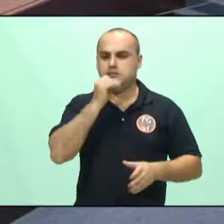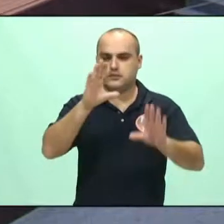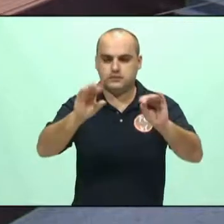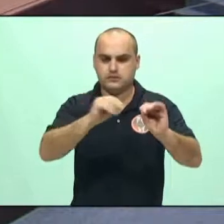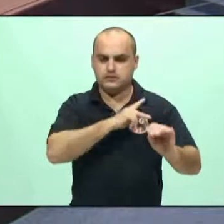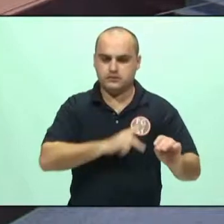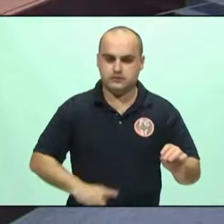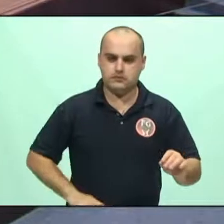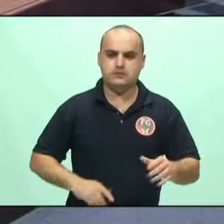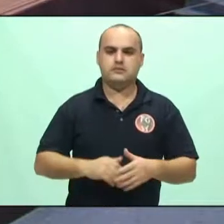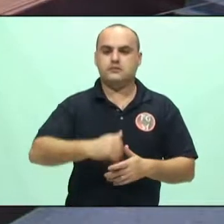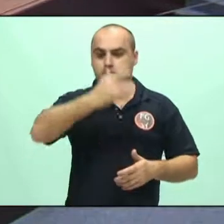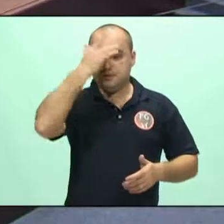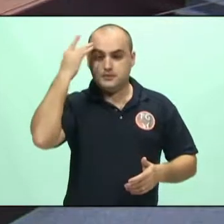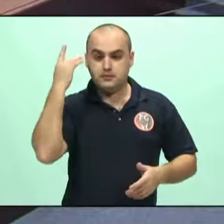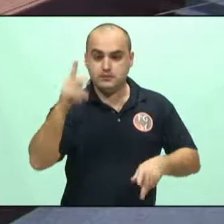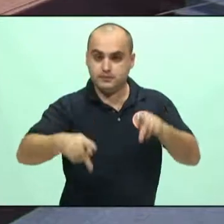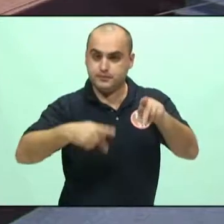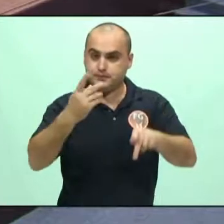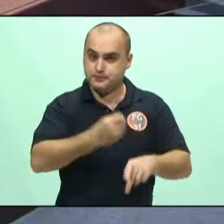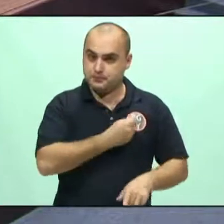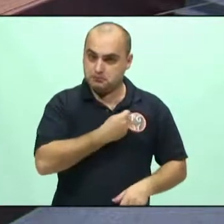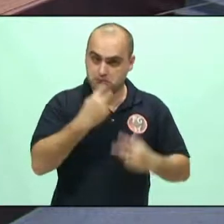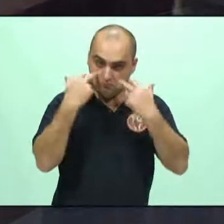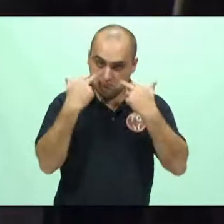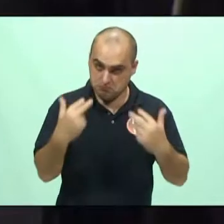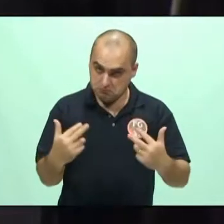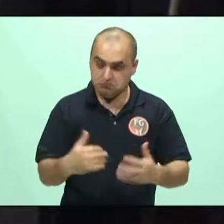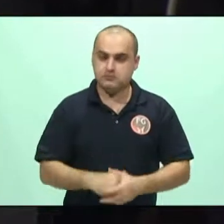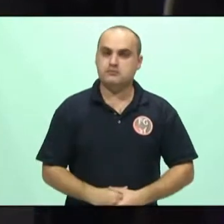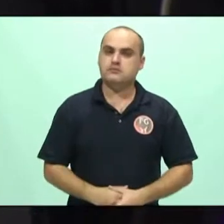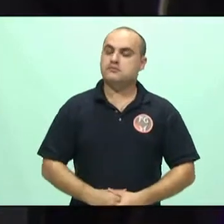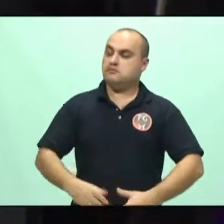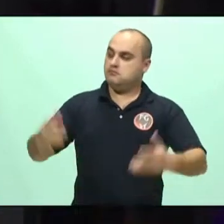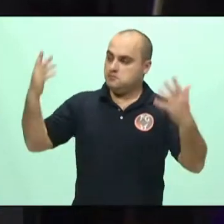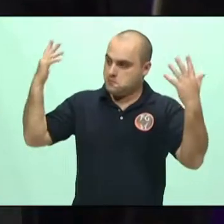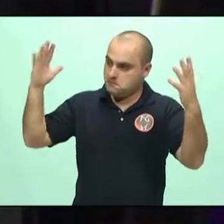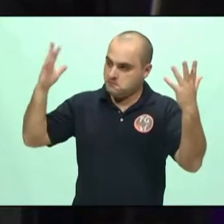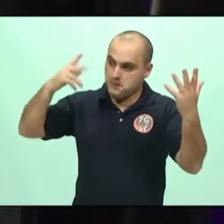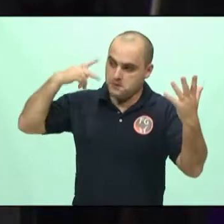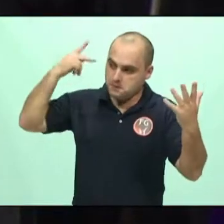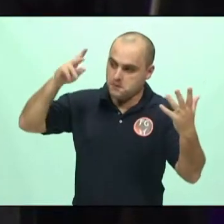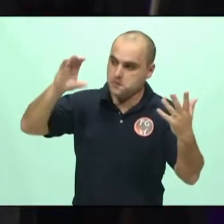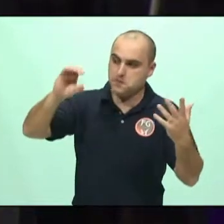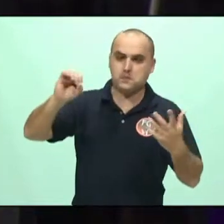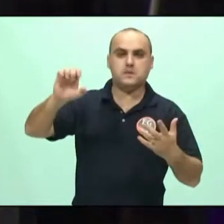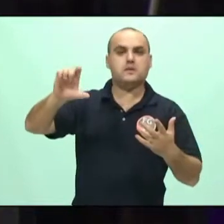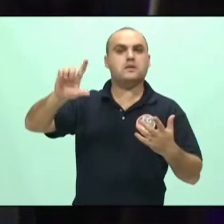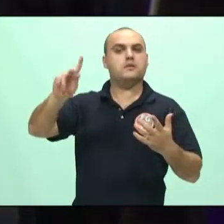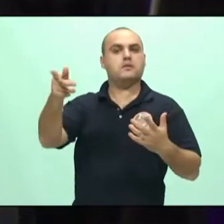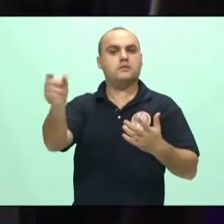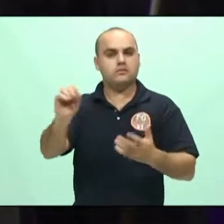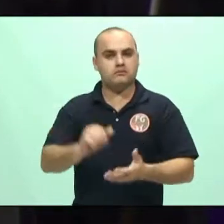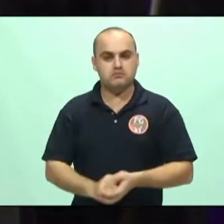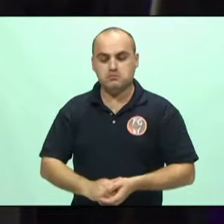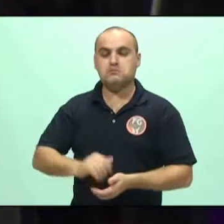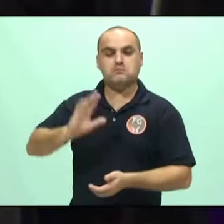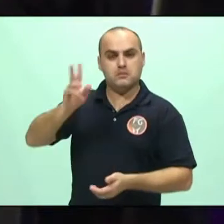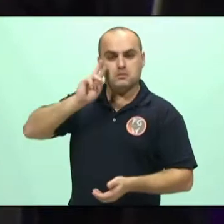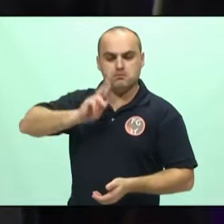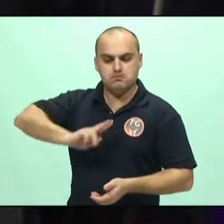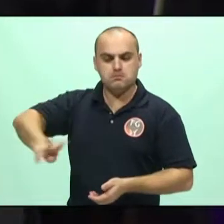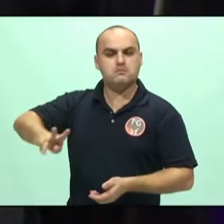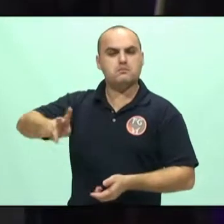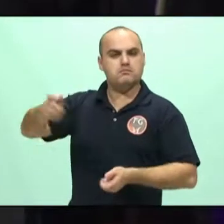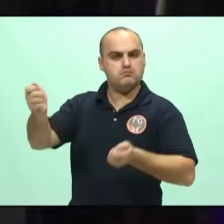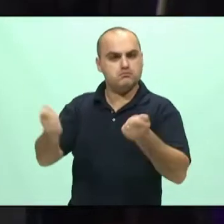nos assistem eu quero parabenizar o vereador Robson por esse requerimento que a gente tem andado bastante na cidade tem visto